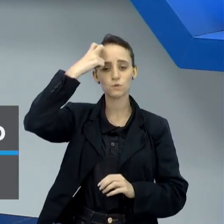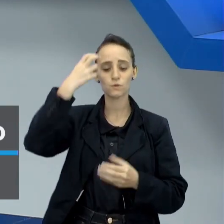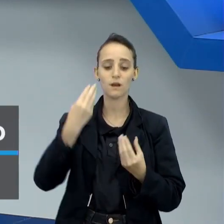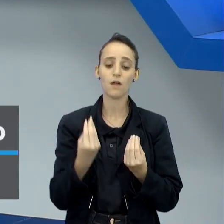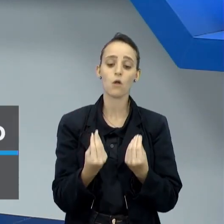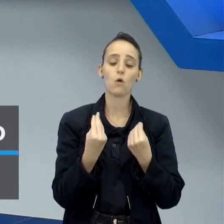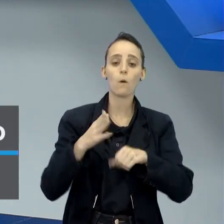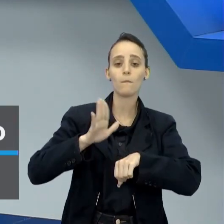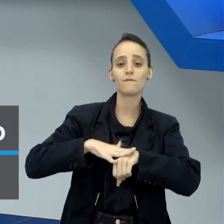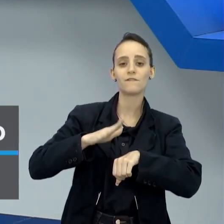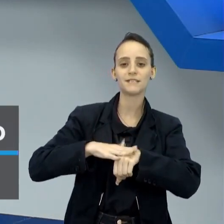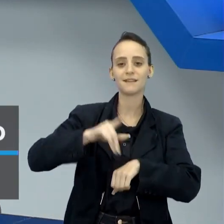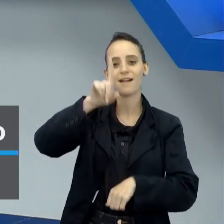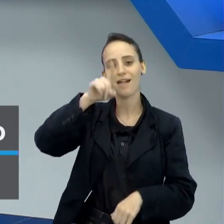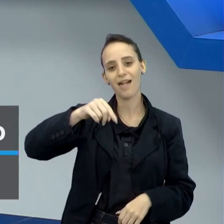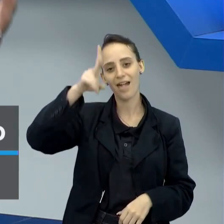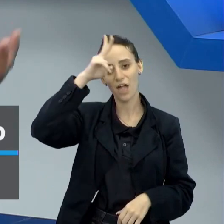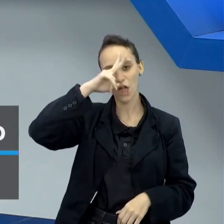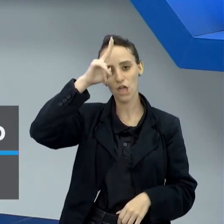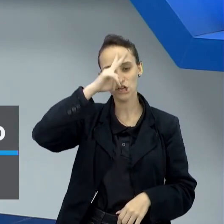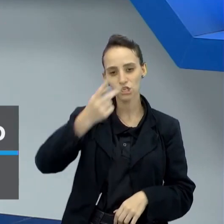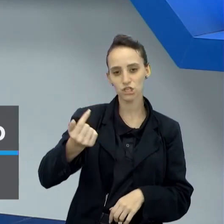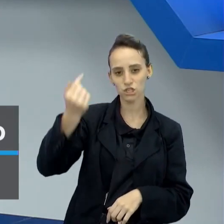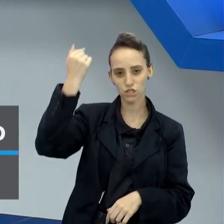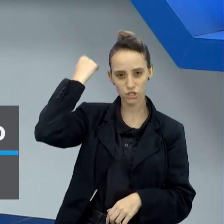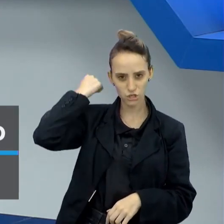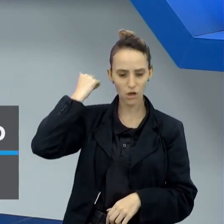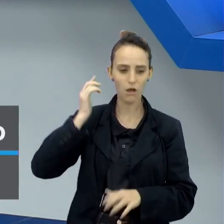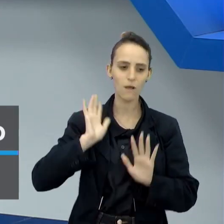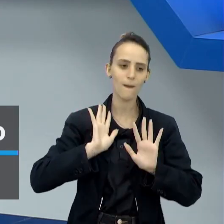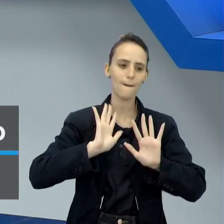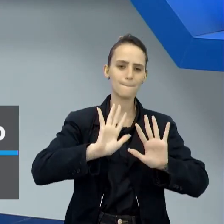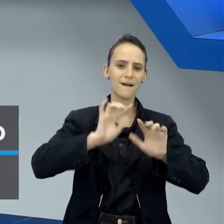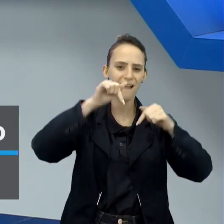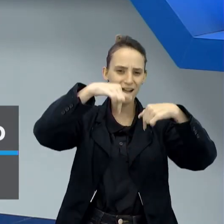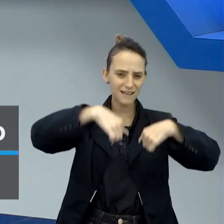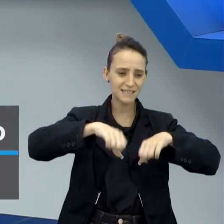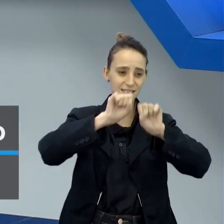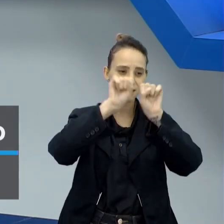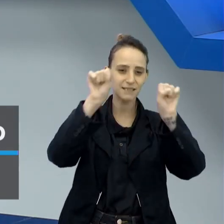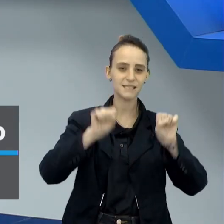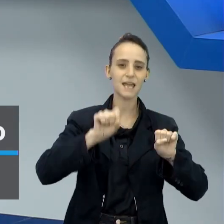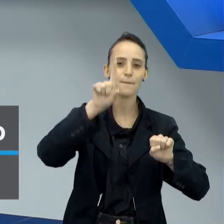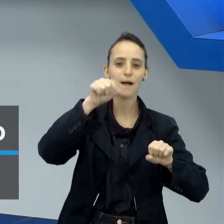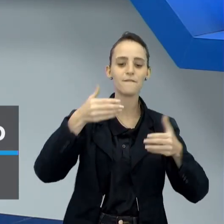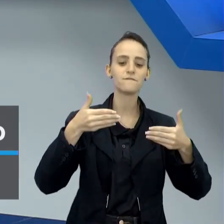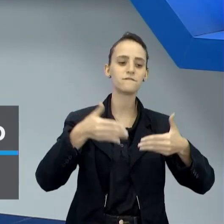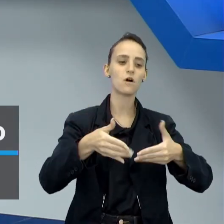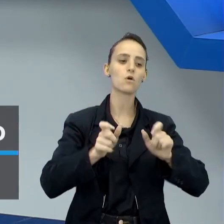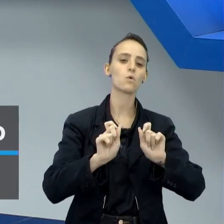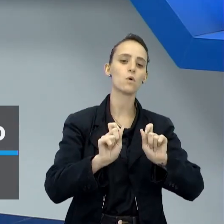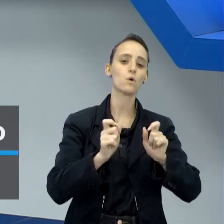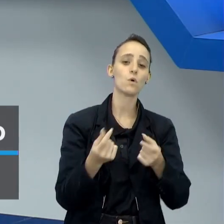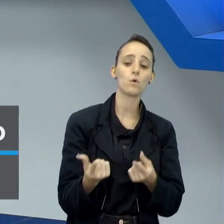história. Mas, devido a vivermos num sistema capitalista, e esse sistema capitalista